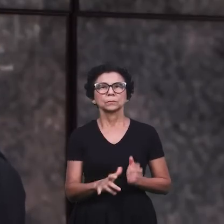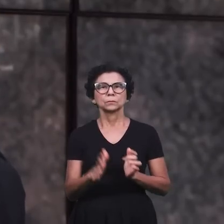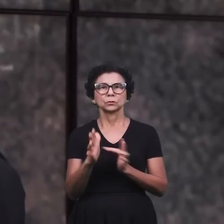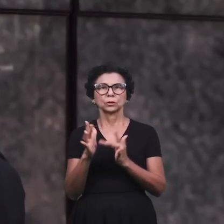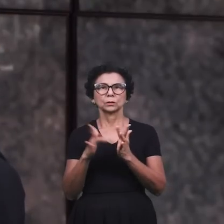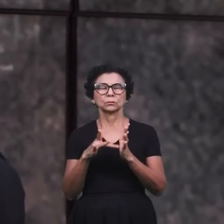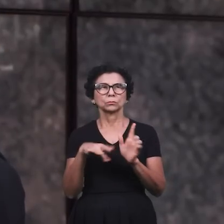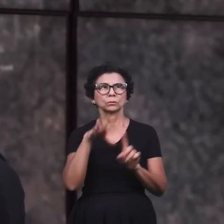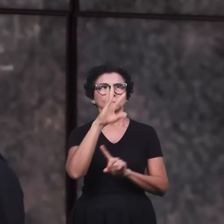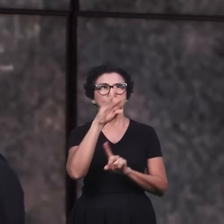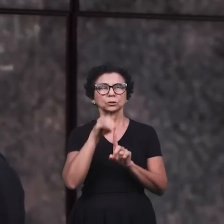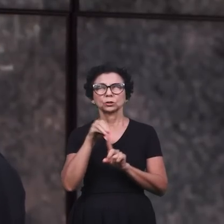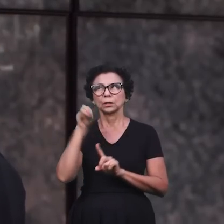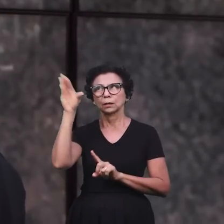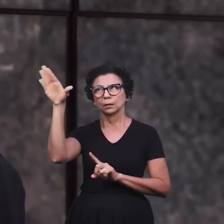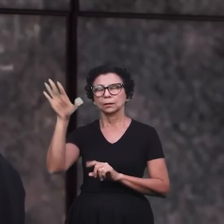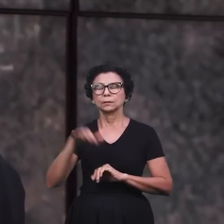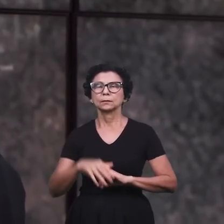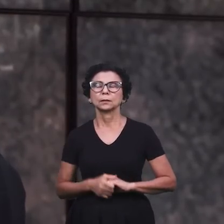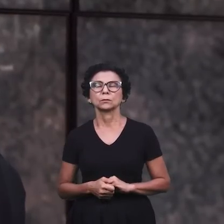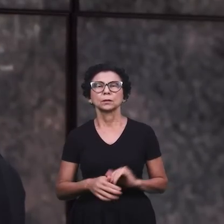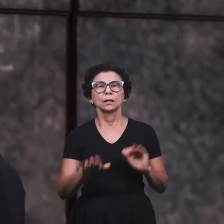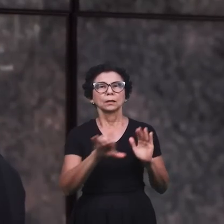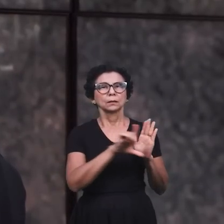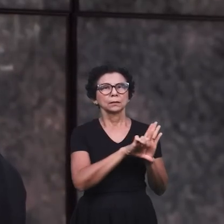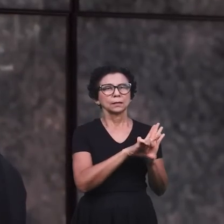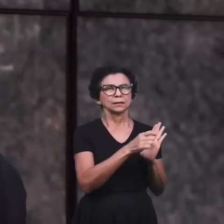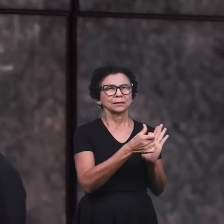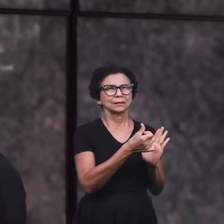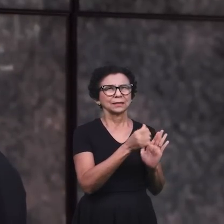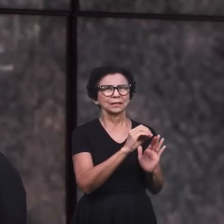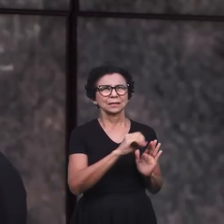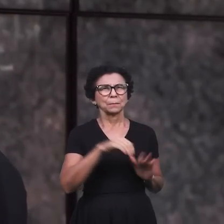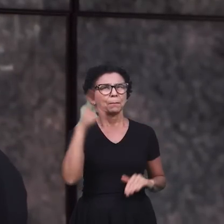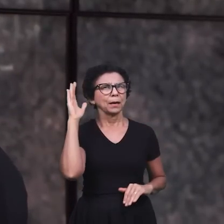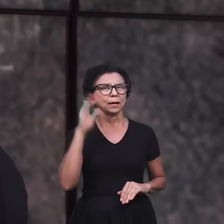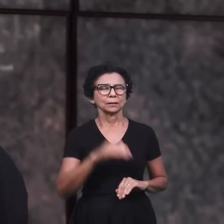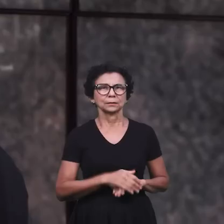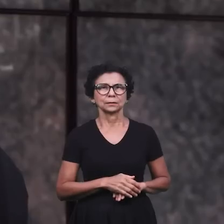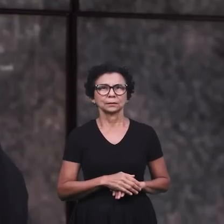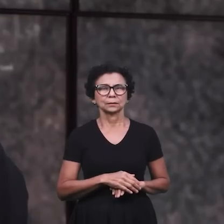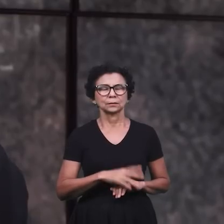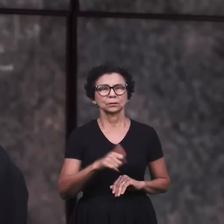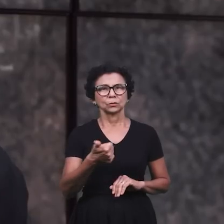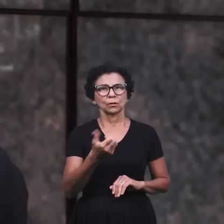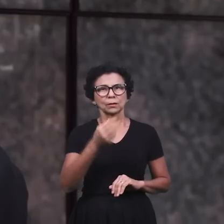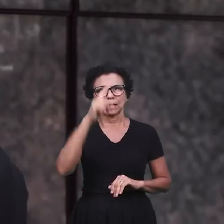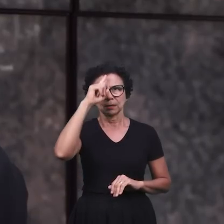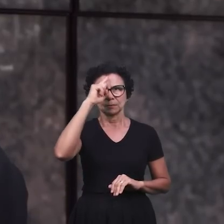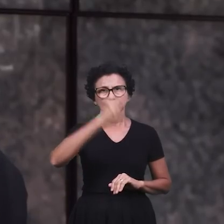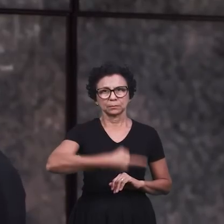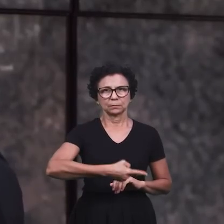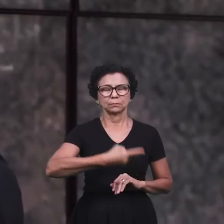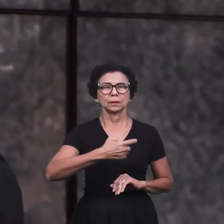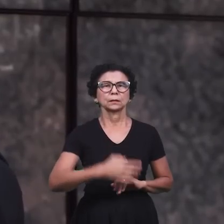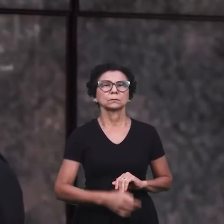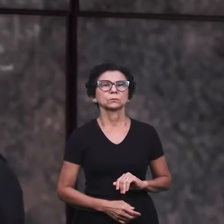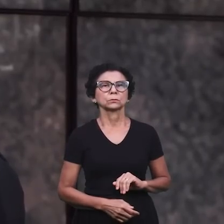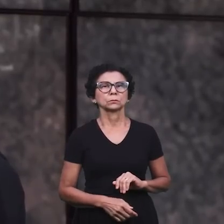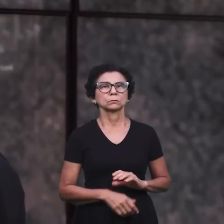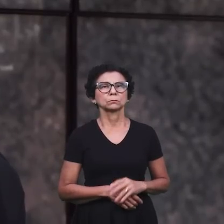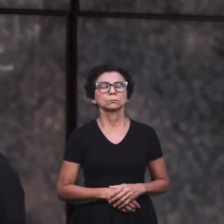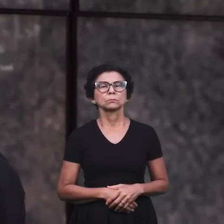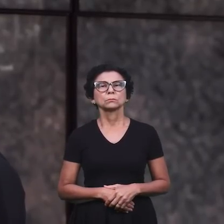mais de 600 leis além dos 10 mandamentos, que eram normas de procedimento, que